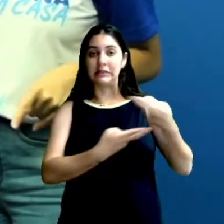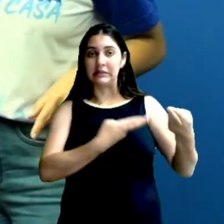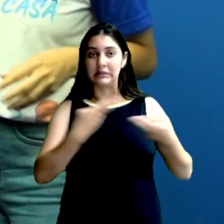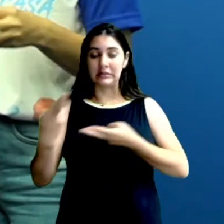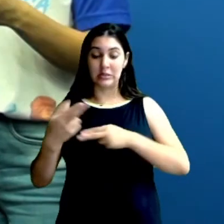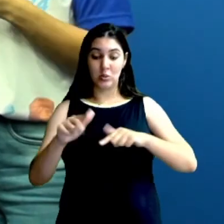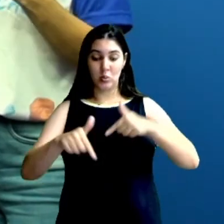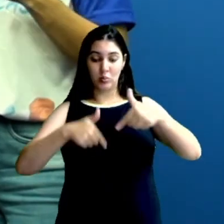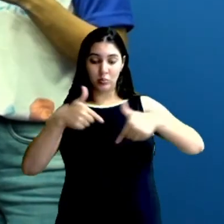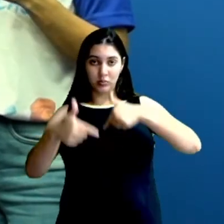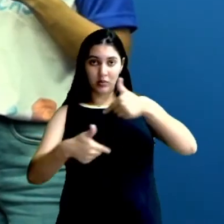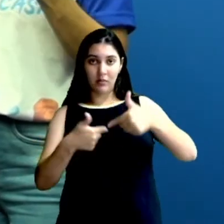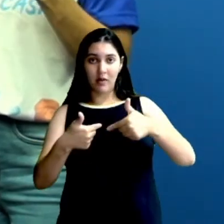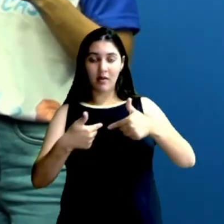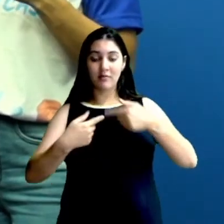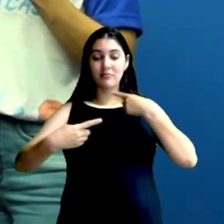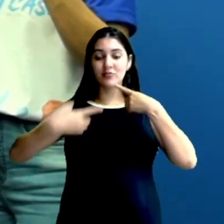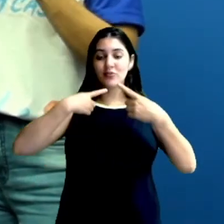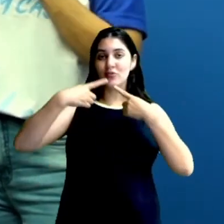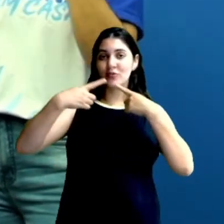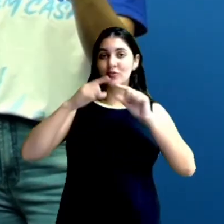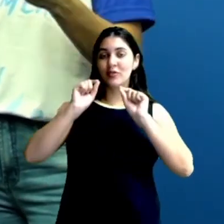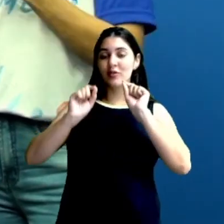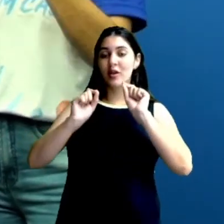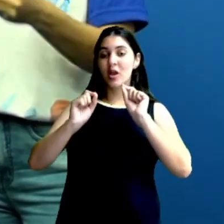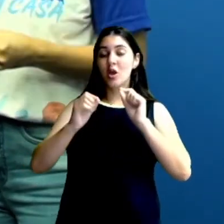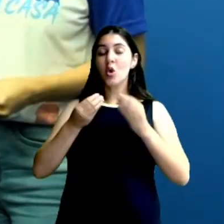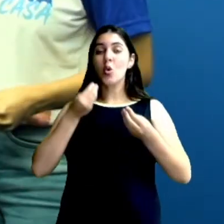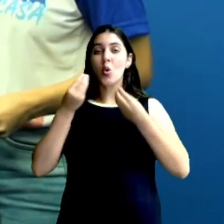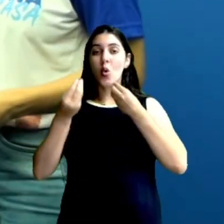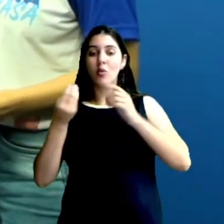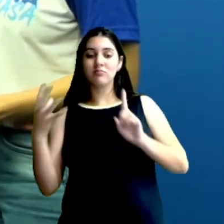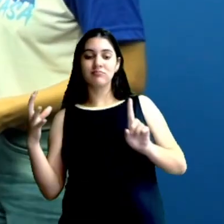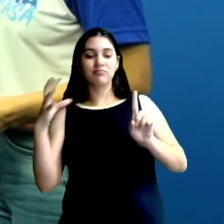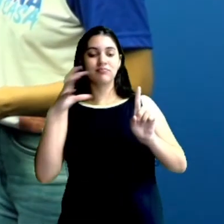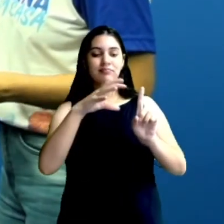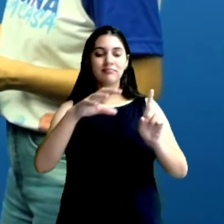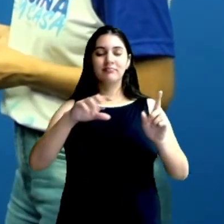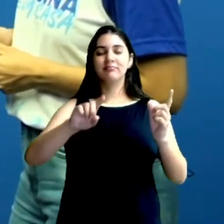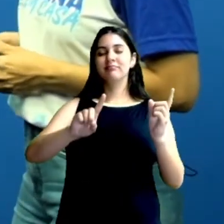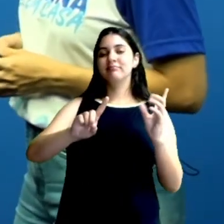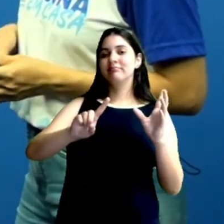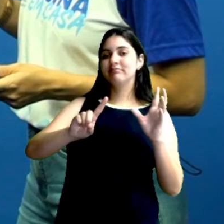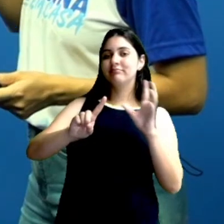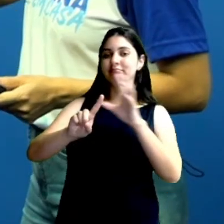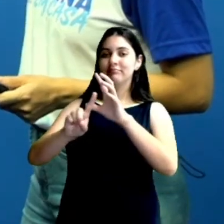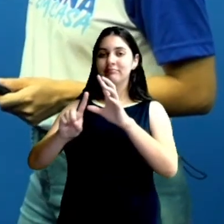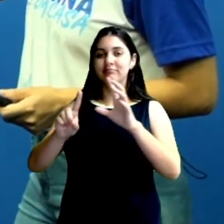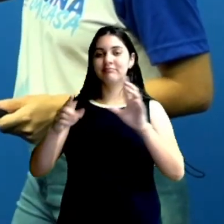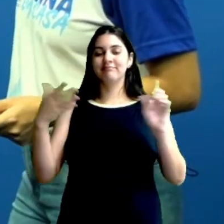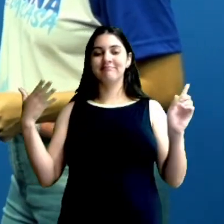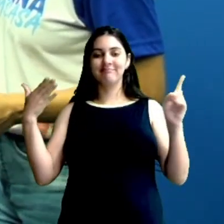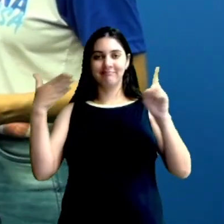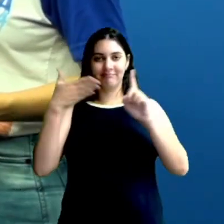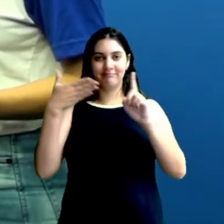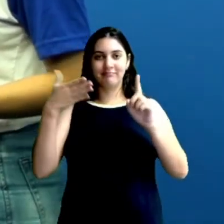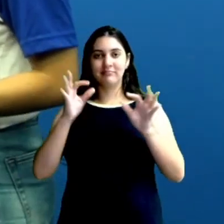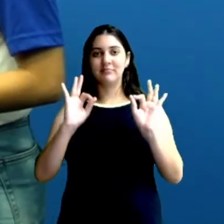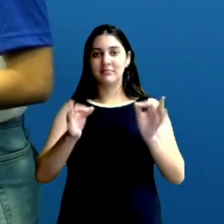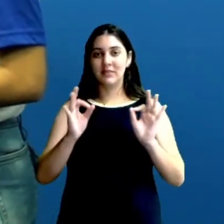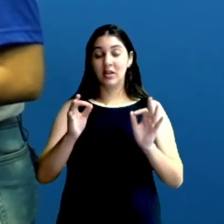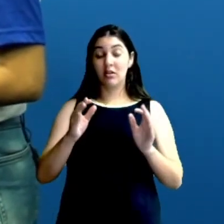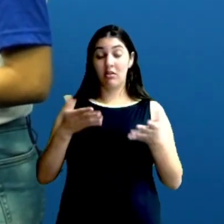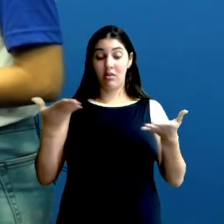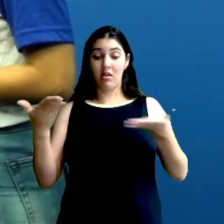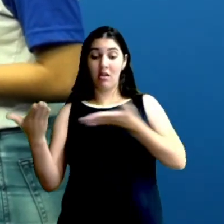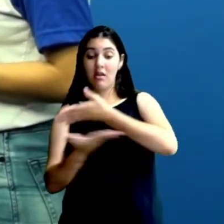com o trabalho, a gente vai discutir sobre como um influencia o outro diretamente. Então, essa relação